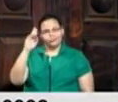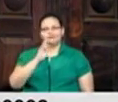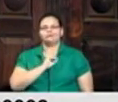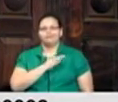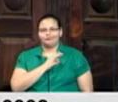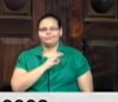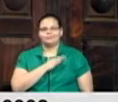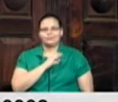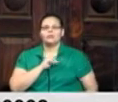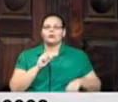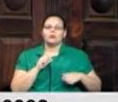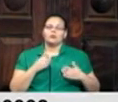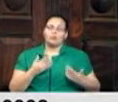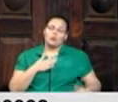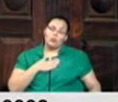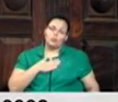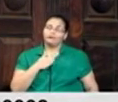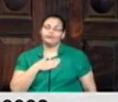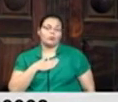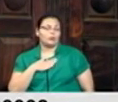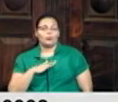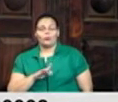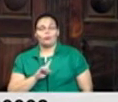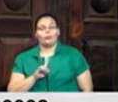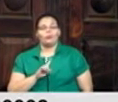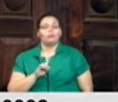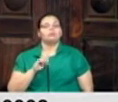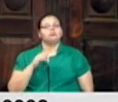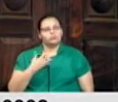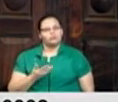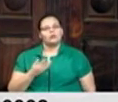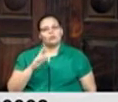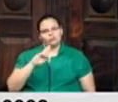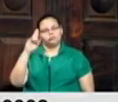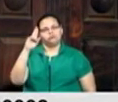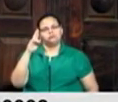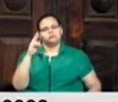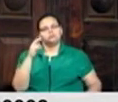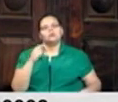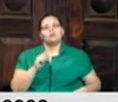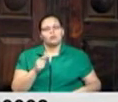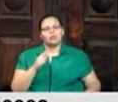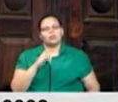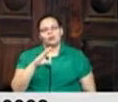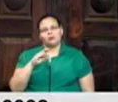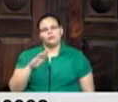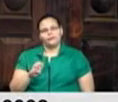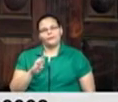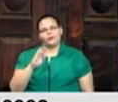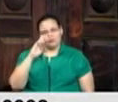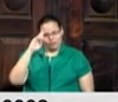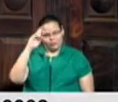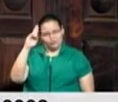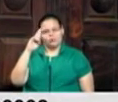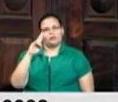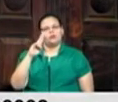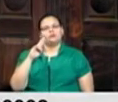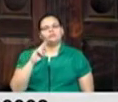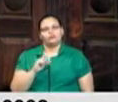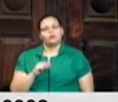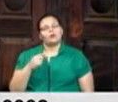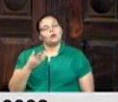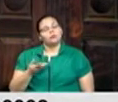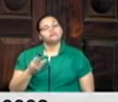responsabilidade. E gostem ou não gostem, o gestor que pratica crime de responsabilidade